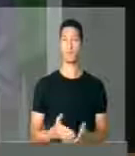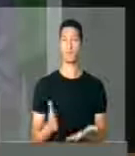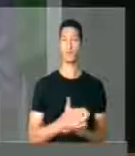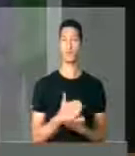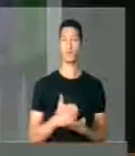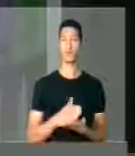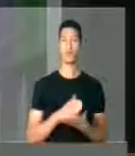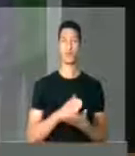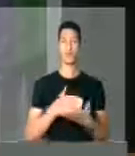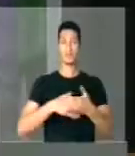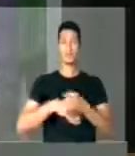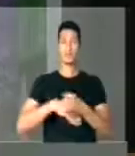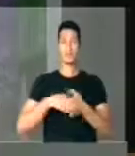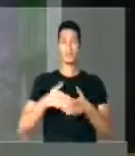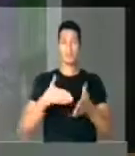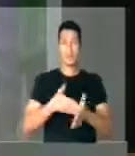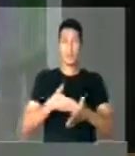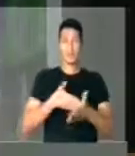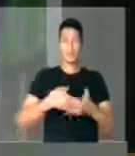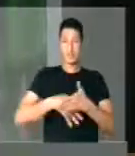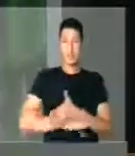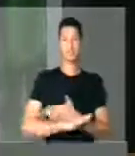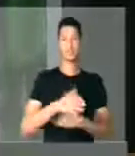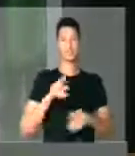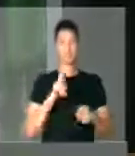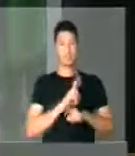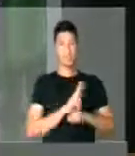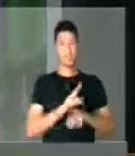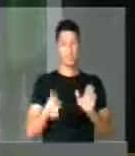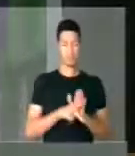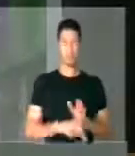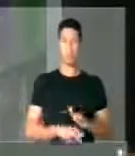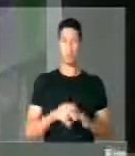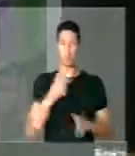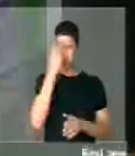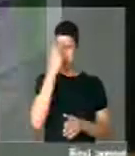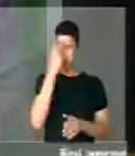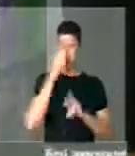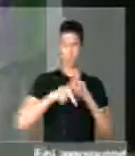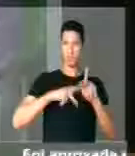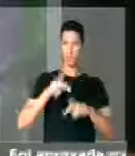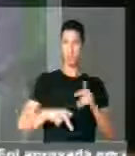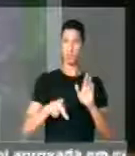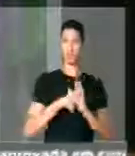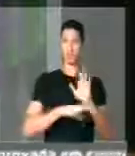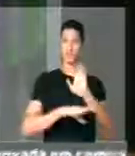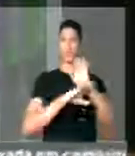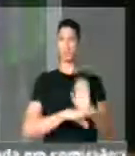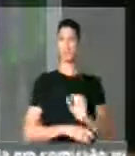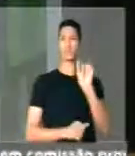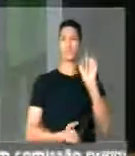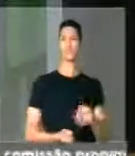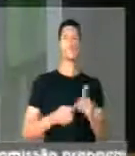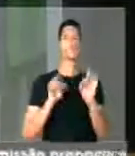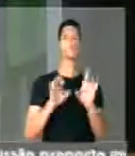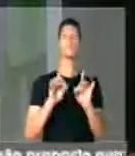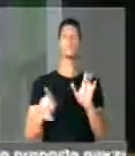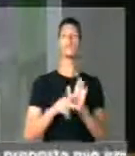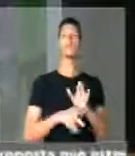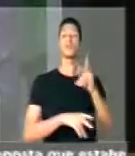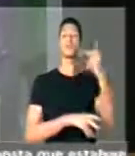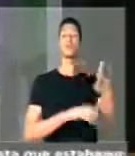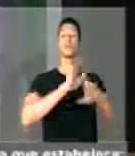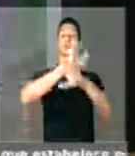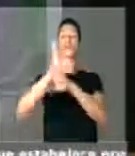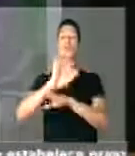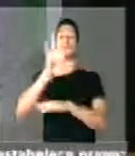um enraizamento e uma preservação da raiz da cultura popular do seu Estado, que não era apenas do seu